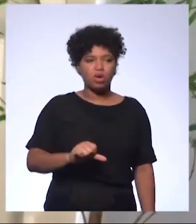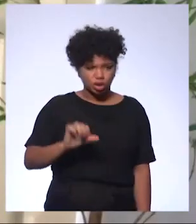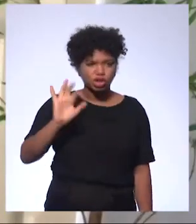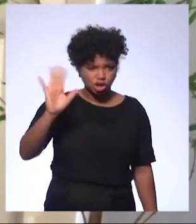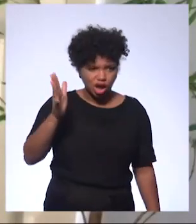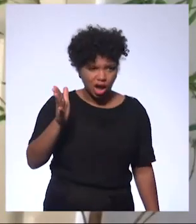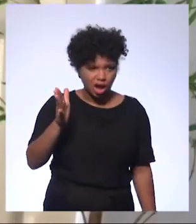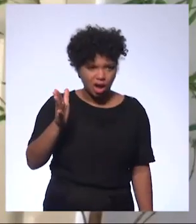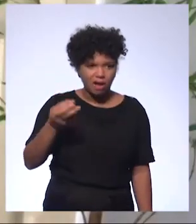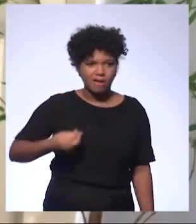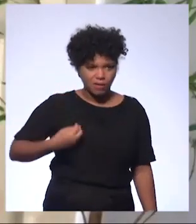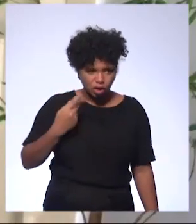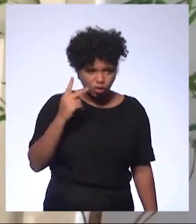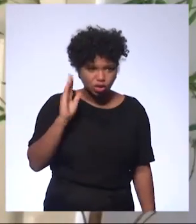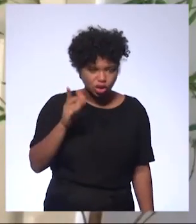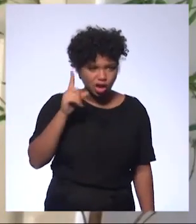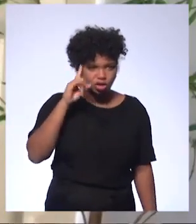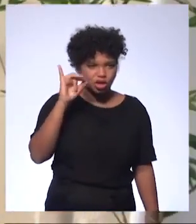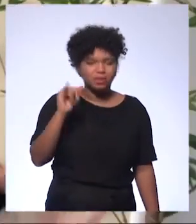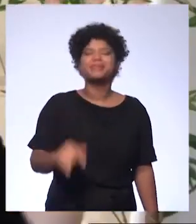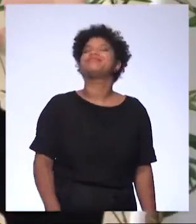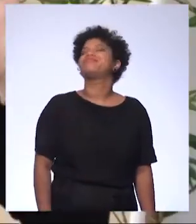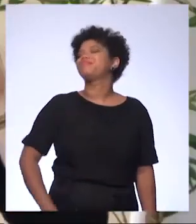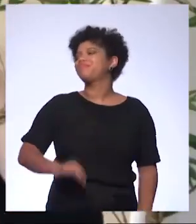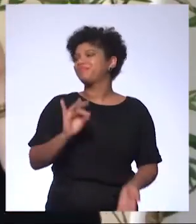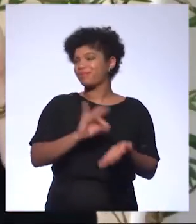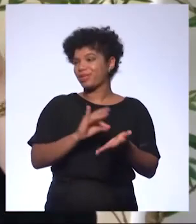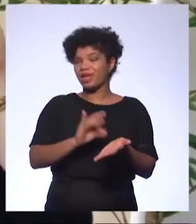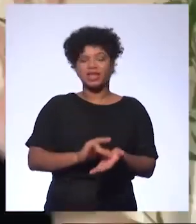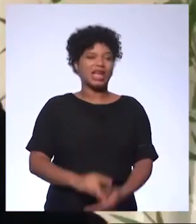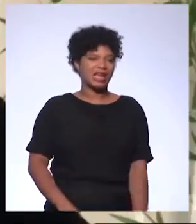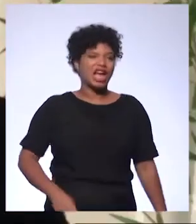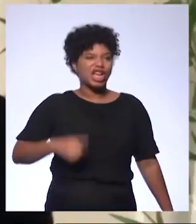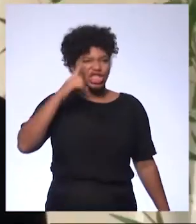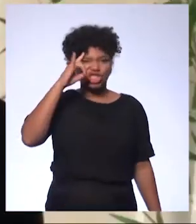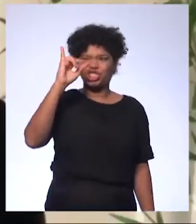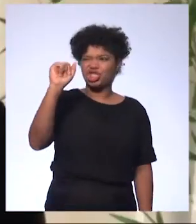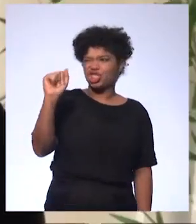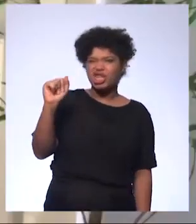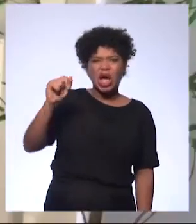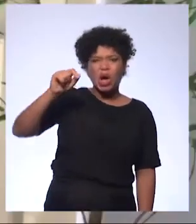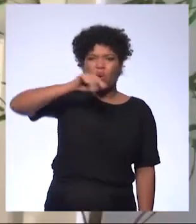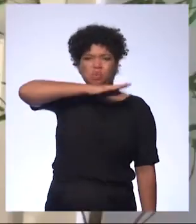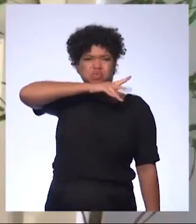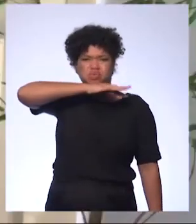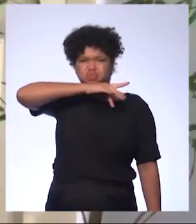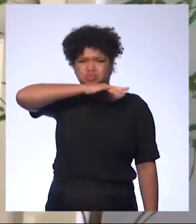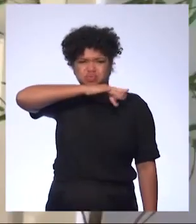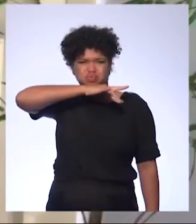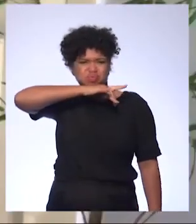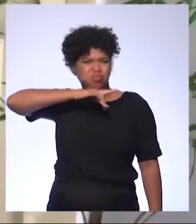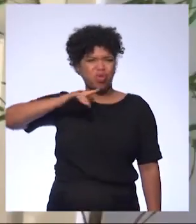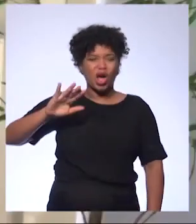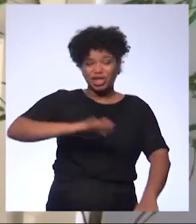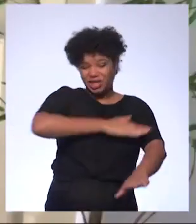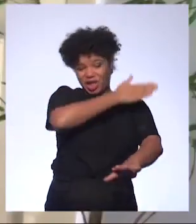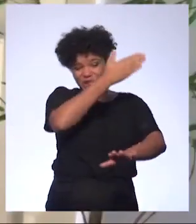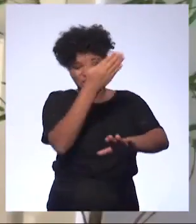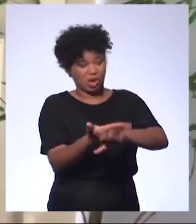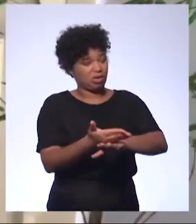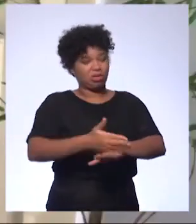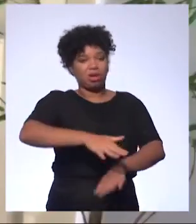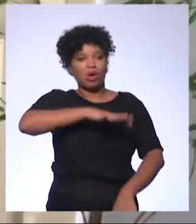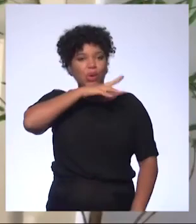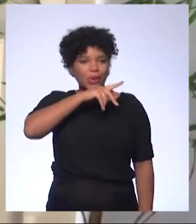aconteceu? Pois é, parece que tem dia que o universo conspira contra você. Você já teve um dia que você acordou